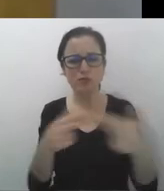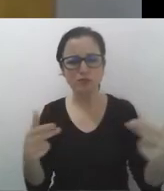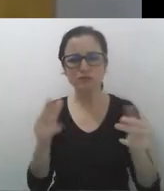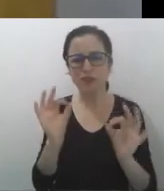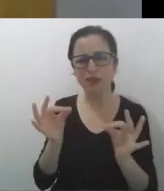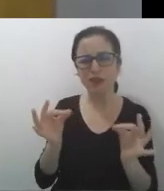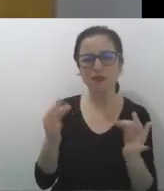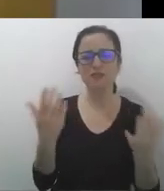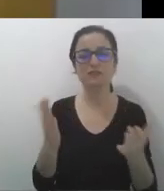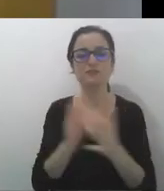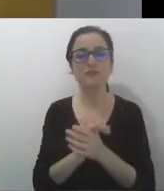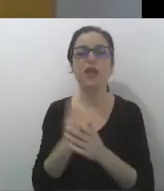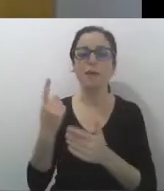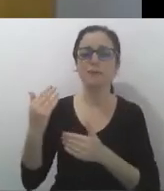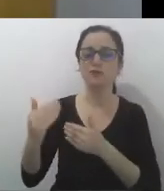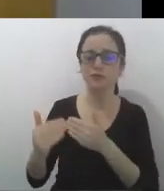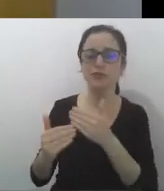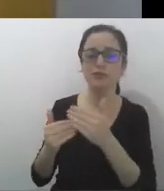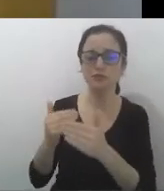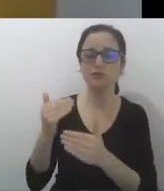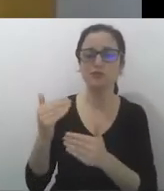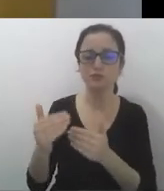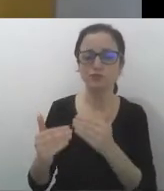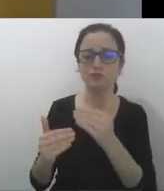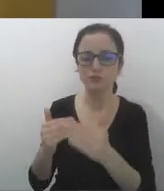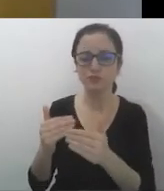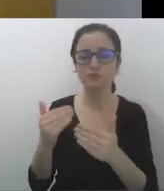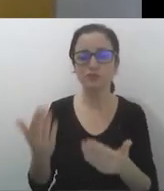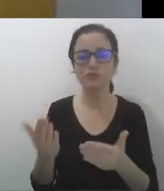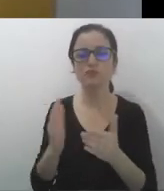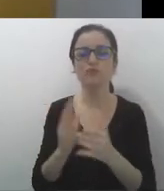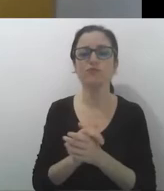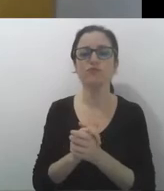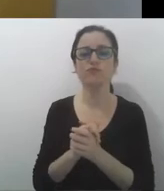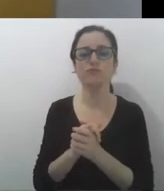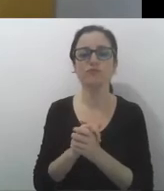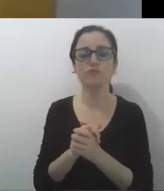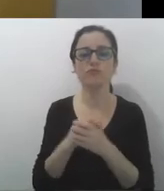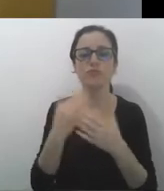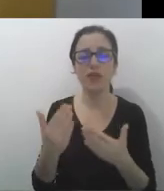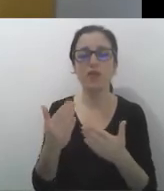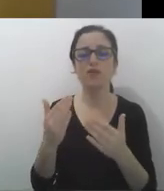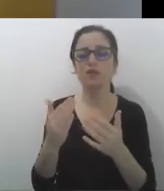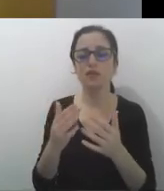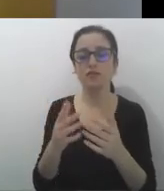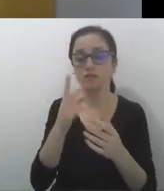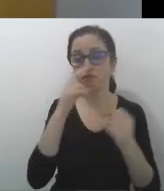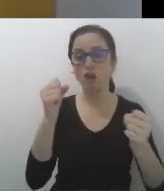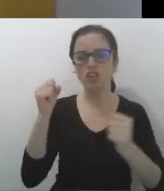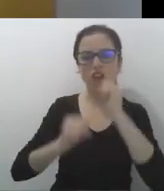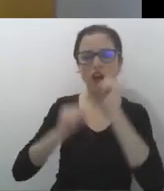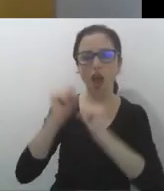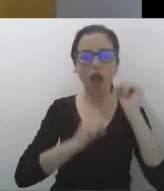objetos, né? Então, o processo mais, vamos dizer assim, robusto mesmo,